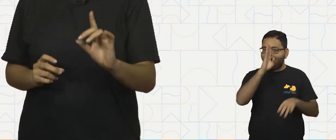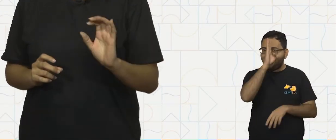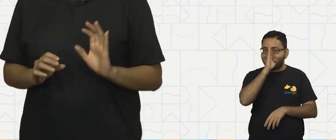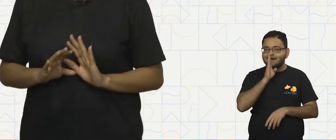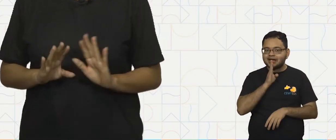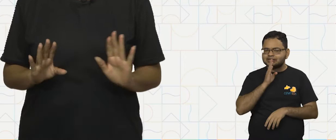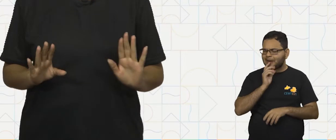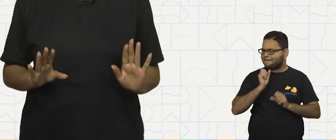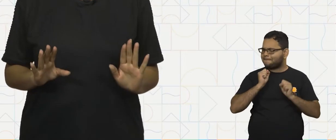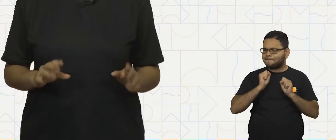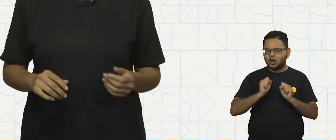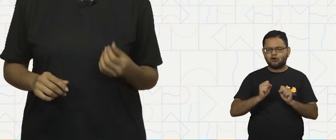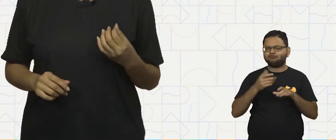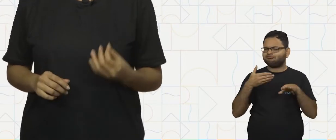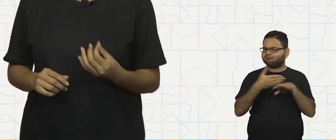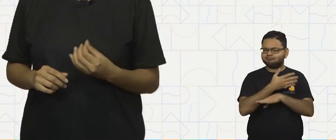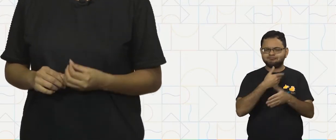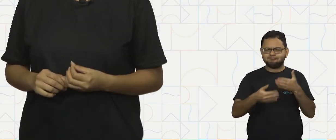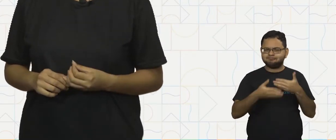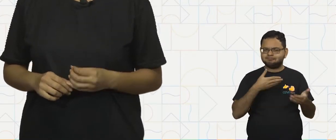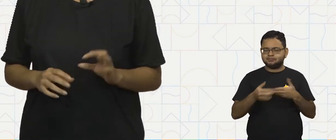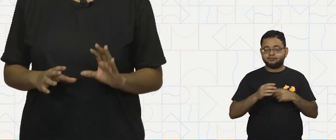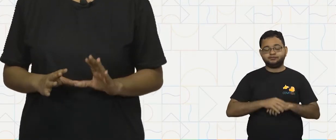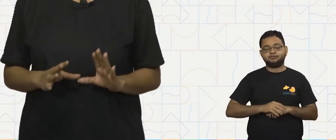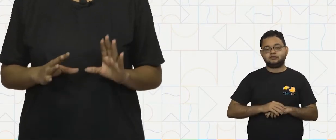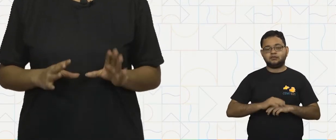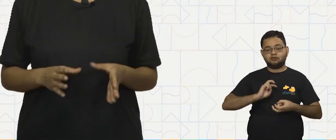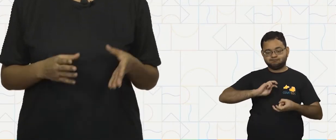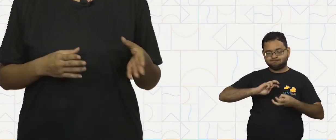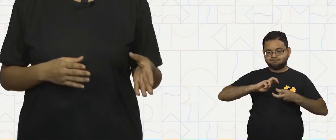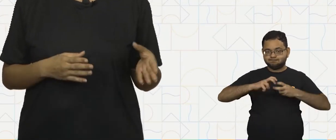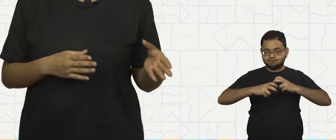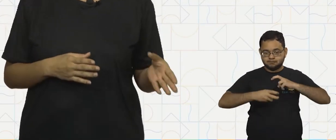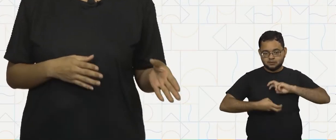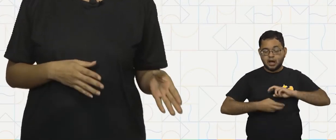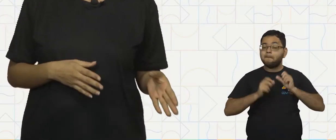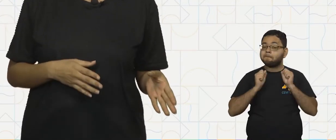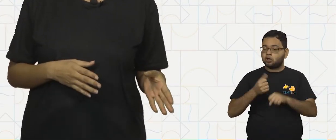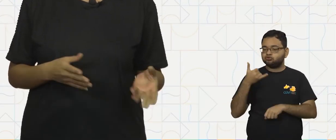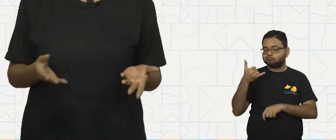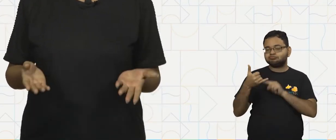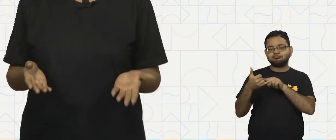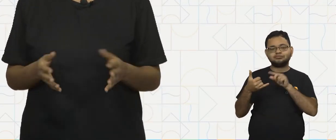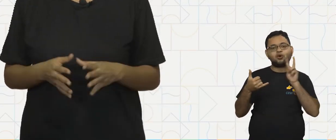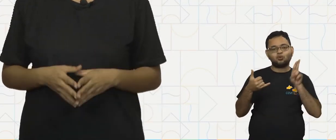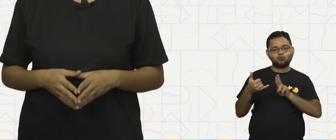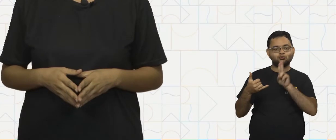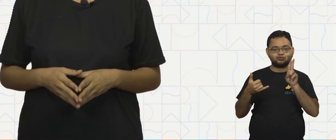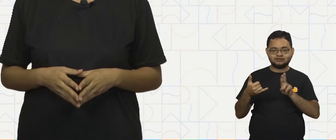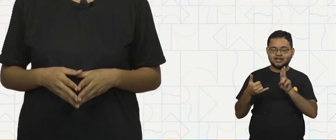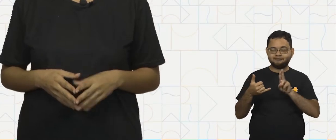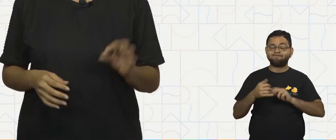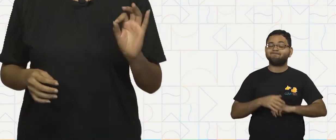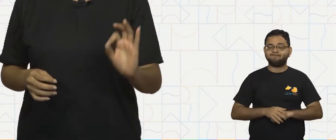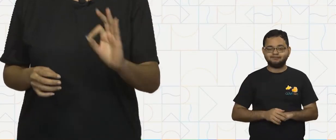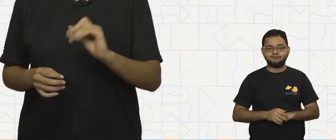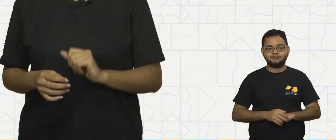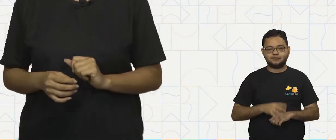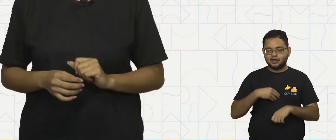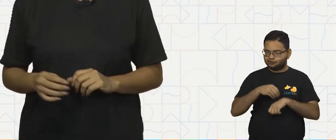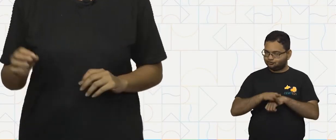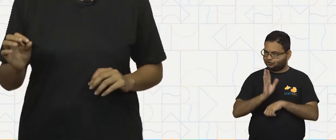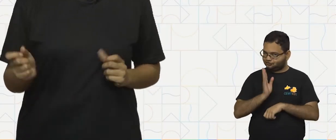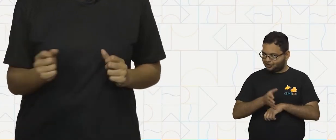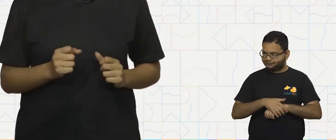e você pode usar à vontade. O Google Terra também pode ser acessado pelo celular, por meio do aplicativo.